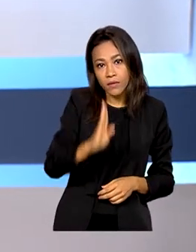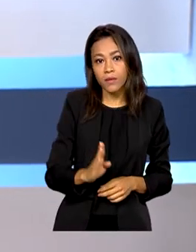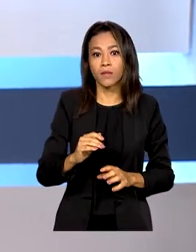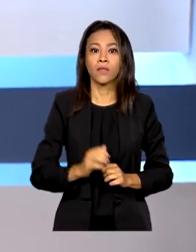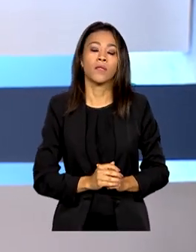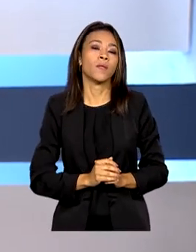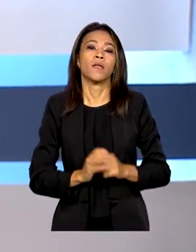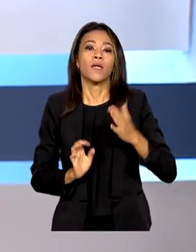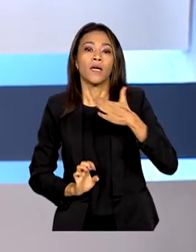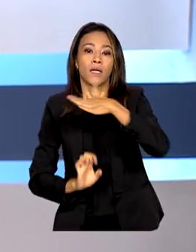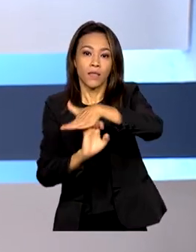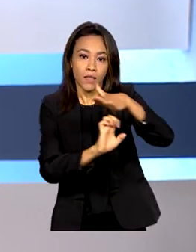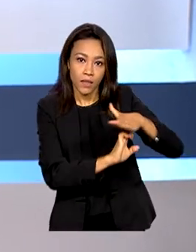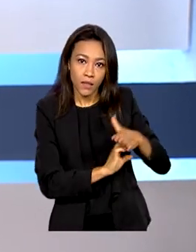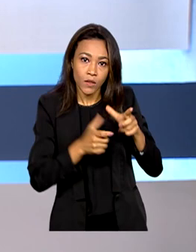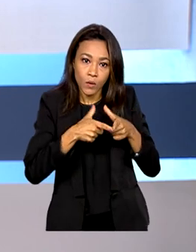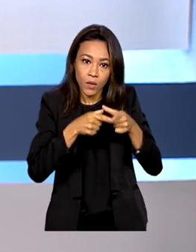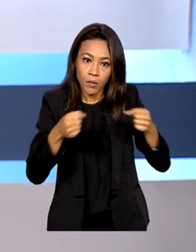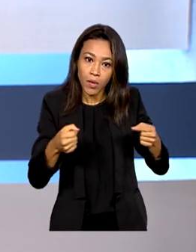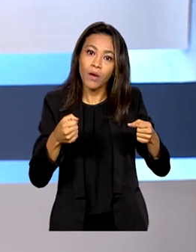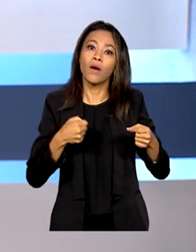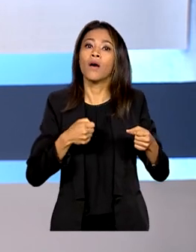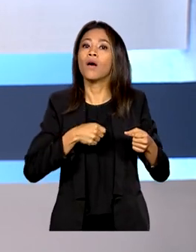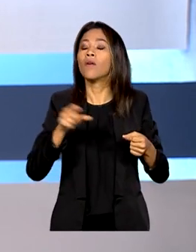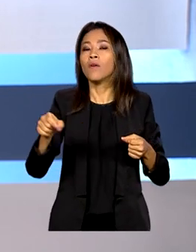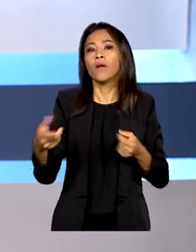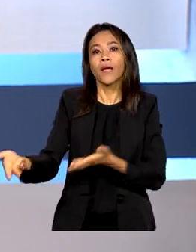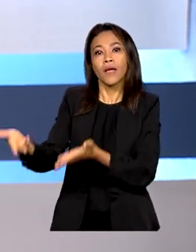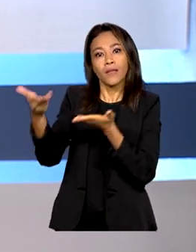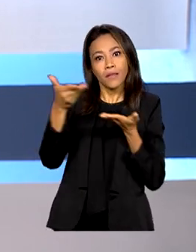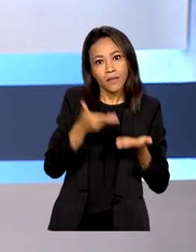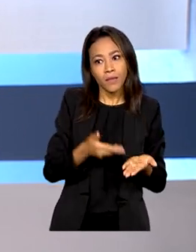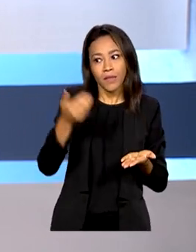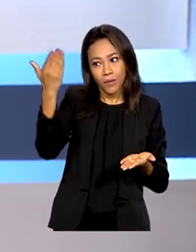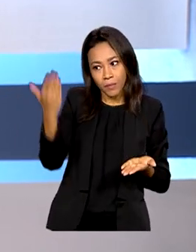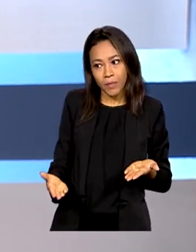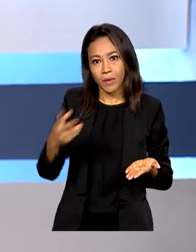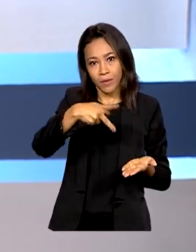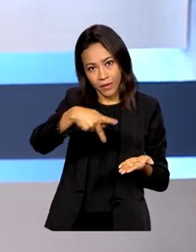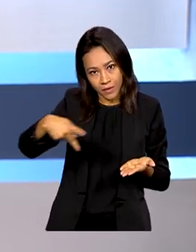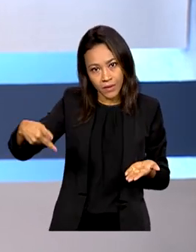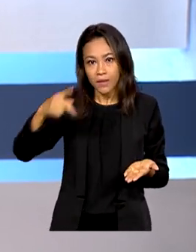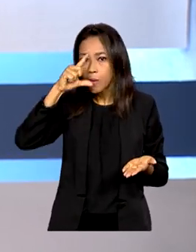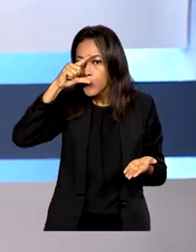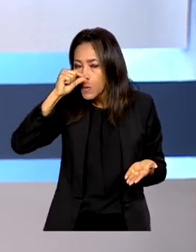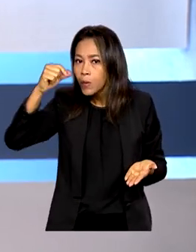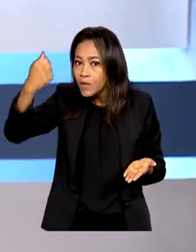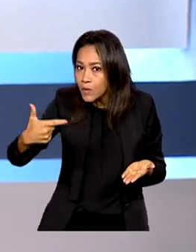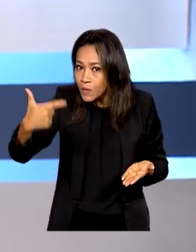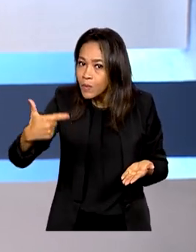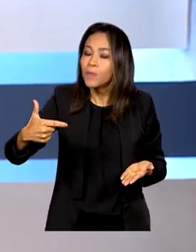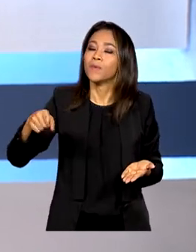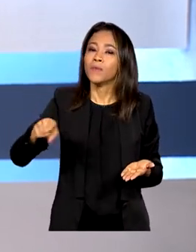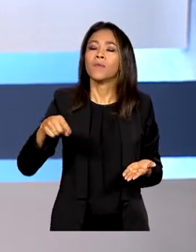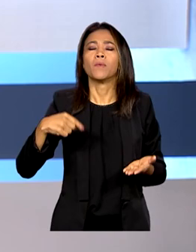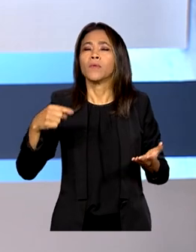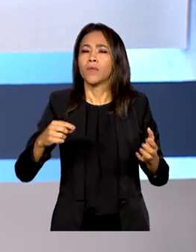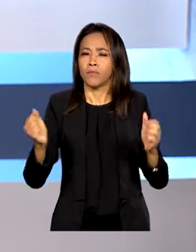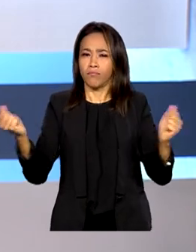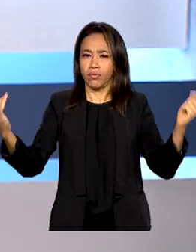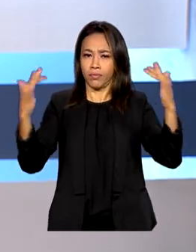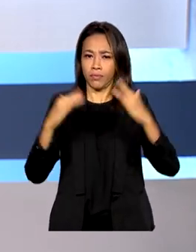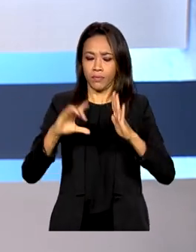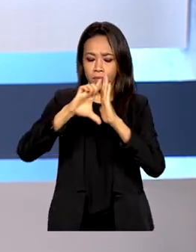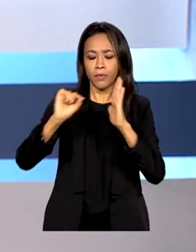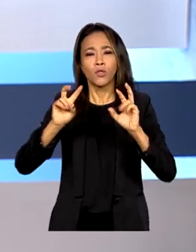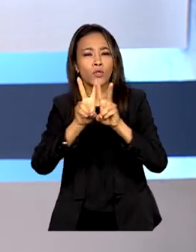empresários japoneses foram recebidos pelo presidente em exercício, Geraldo Alckmin, no Palácio do Planalto, para discutir investimentos no